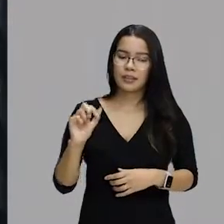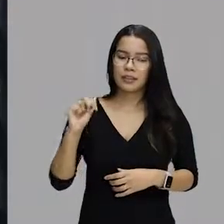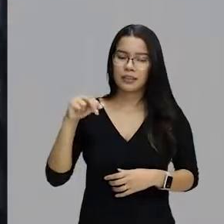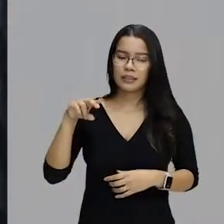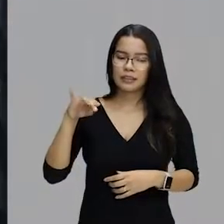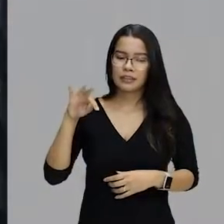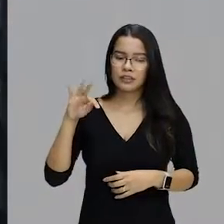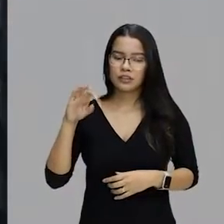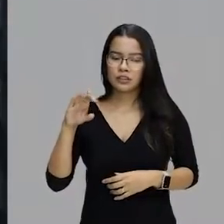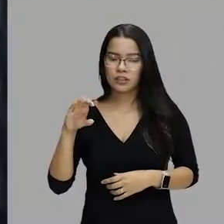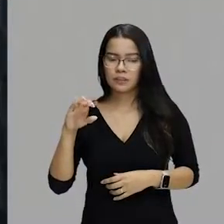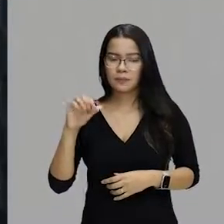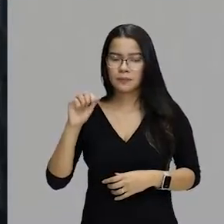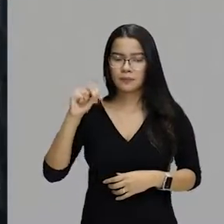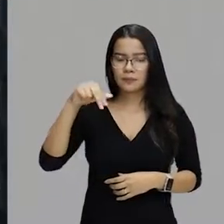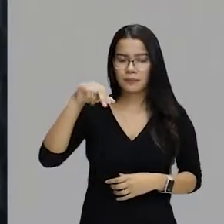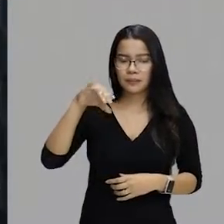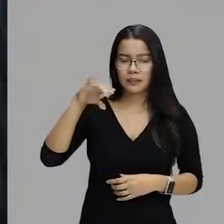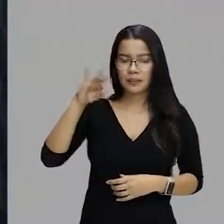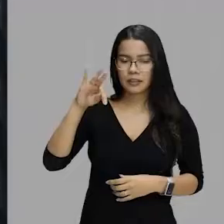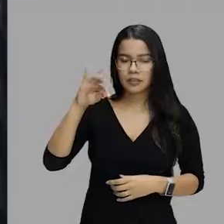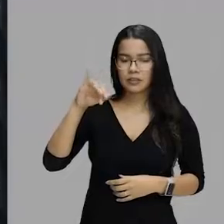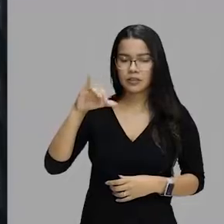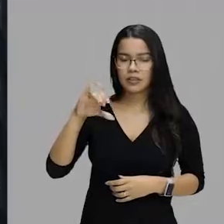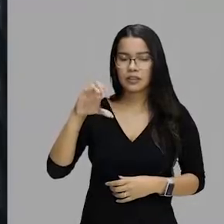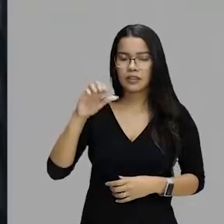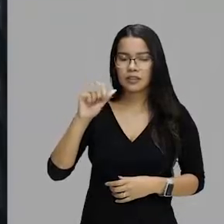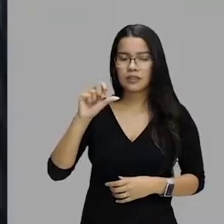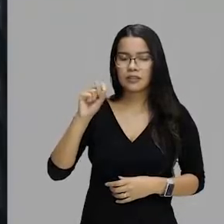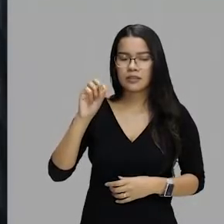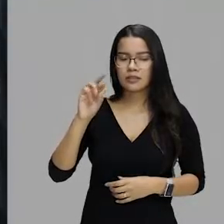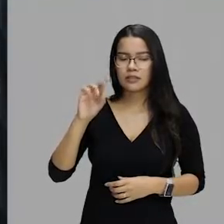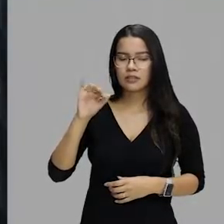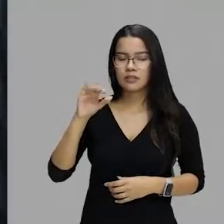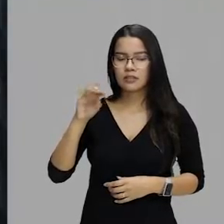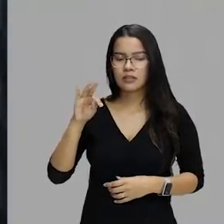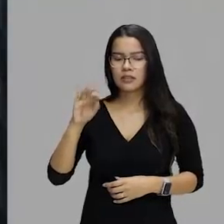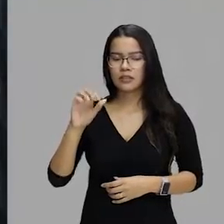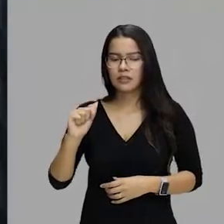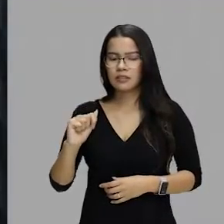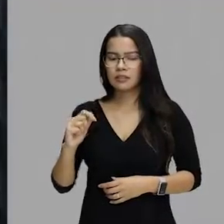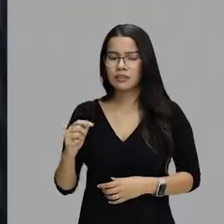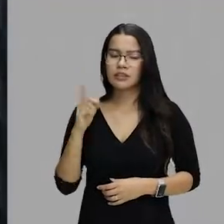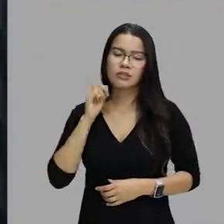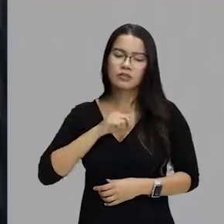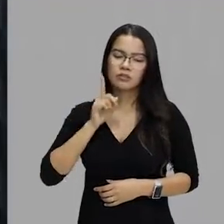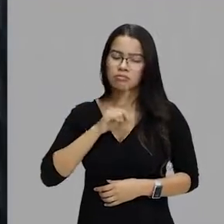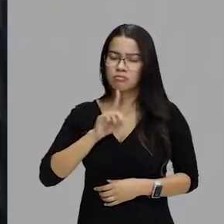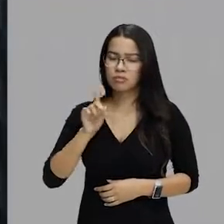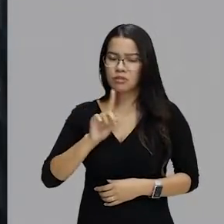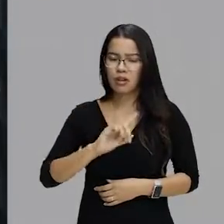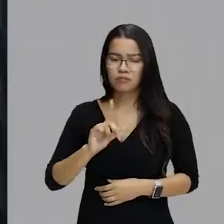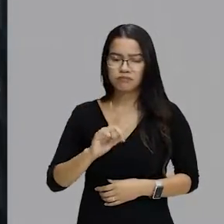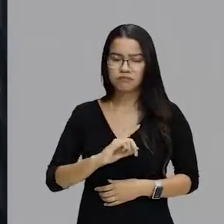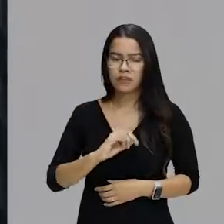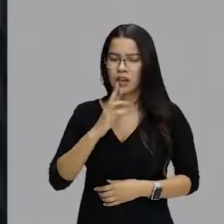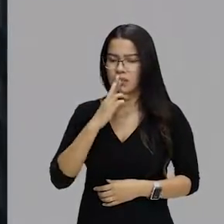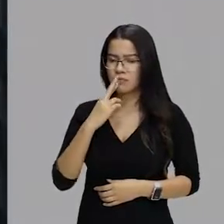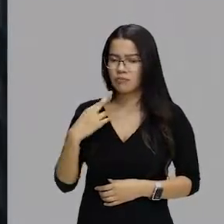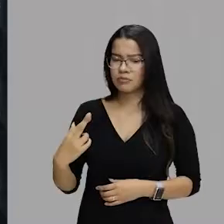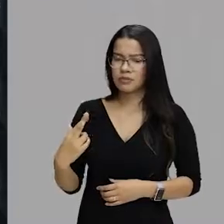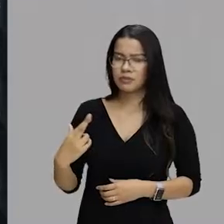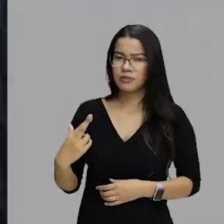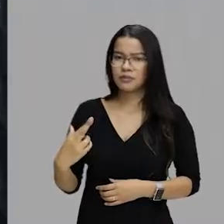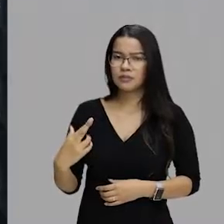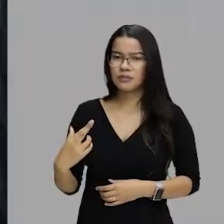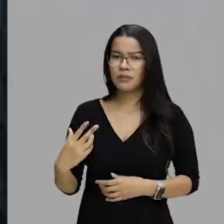os anticastros. Os Estados Unidos não irão reagir, ainda mais que no momento que essa revolução acontece, é